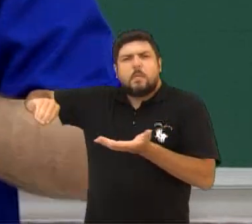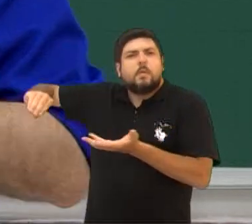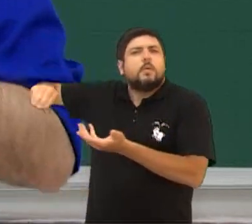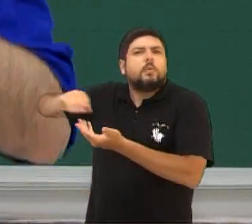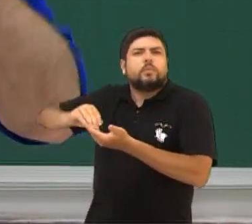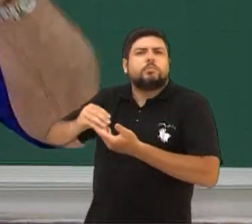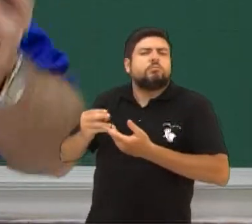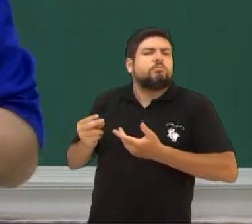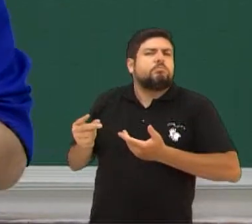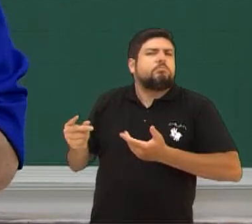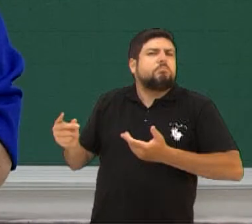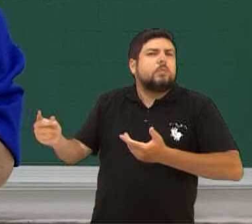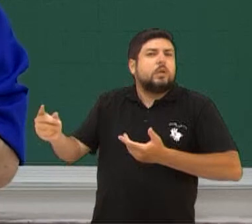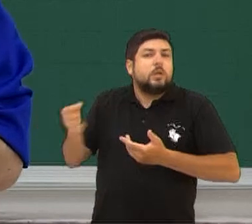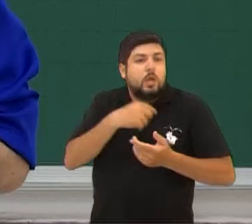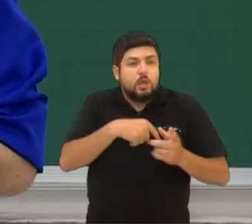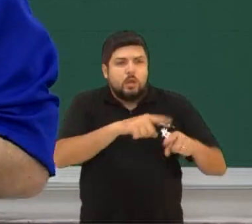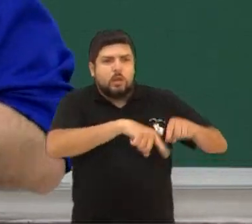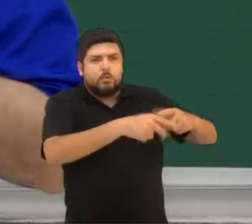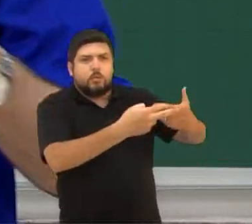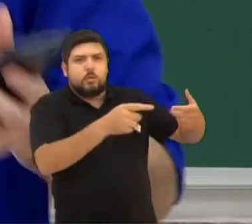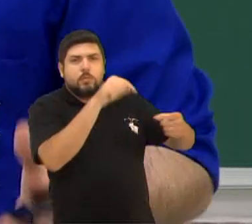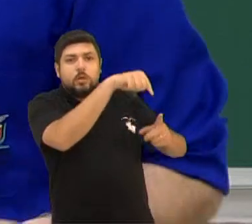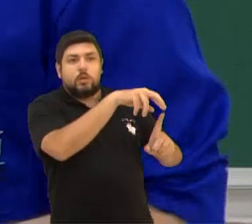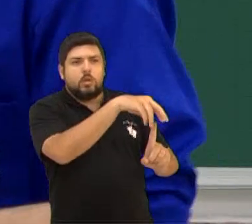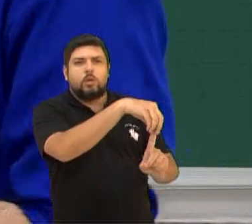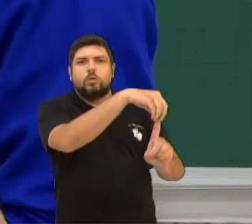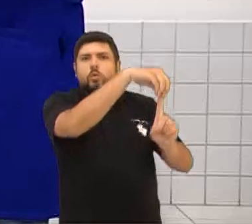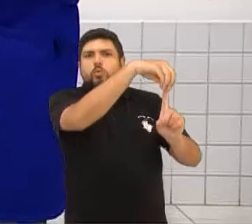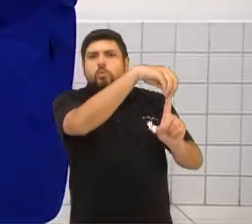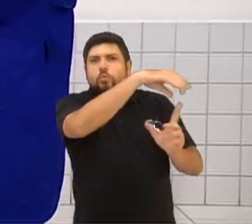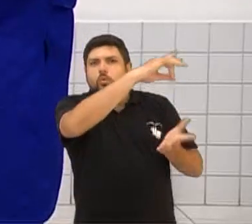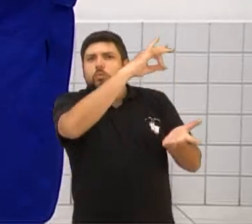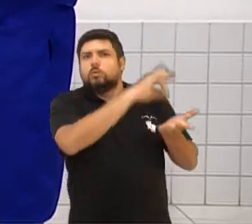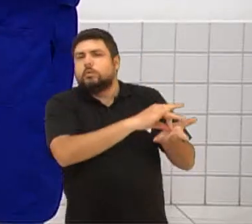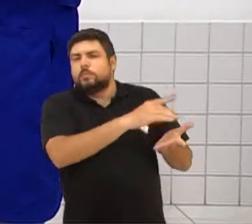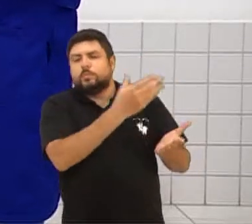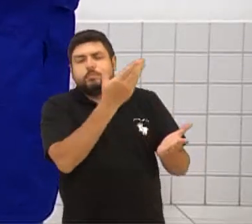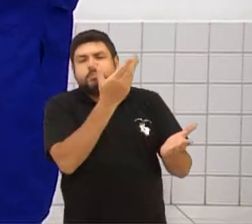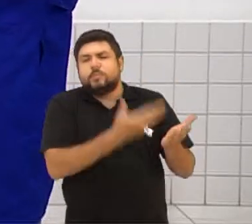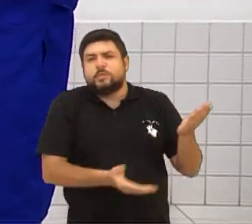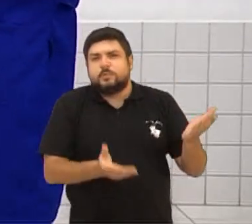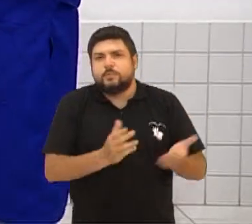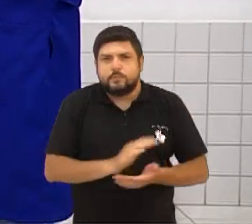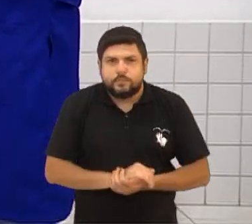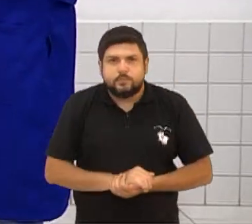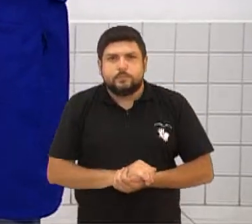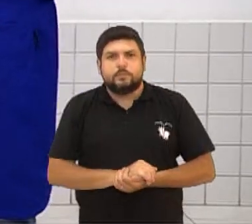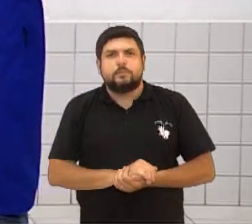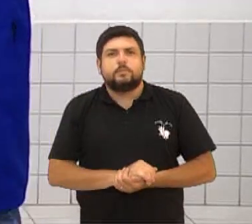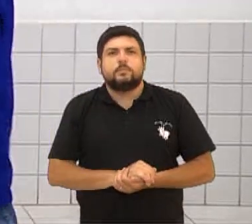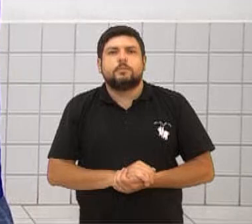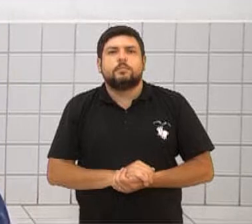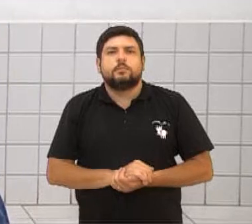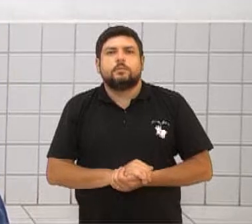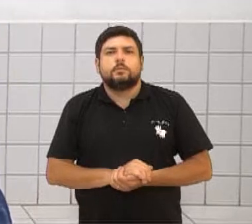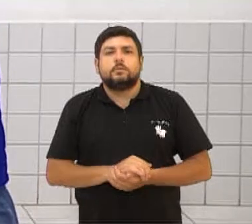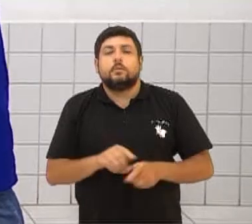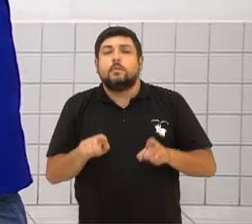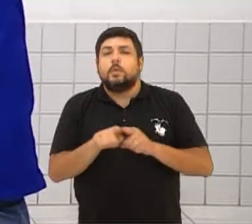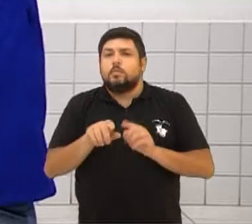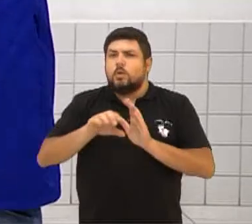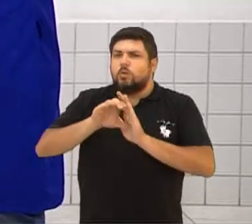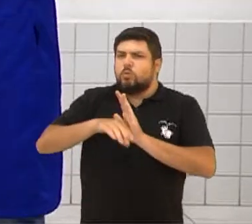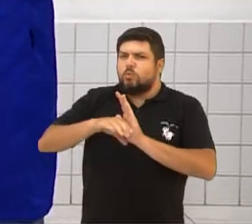e que um objeto deixa de ser então autêntico, né? A grande crítica dele aí. O que mais que nós temos aí, professor? O conceito de aura.